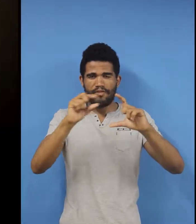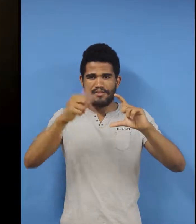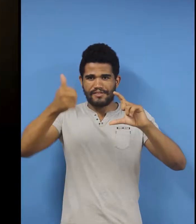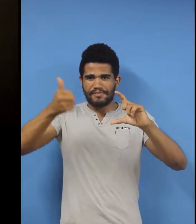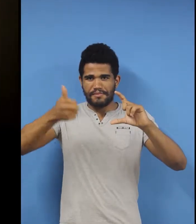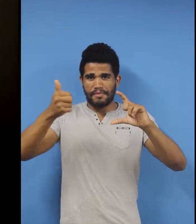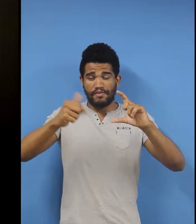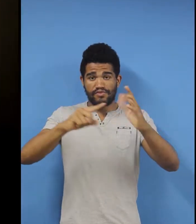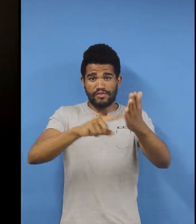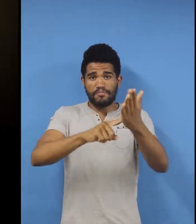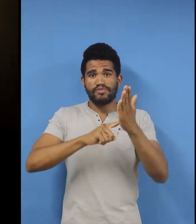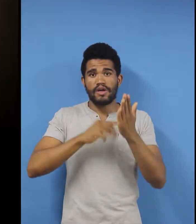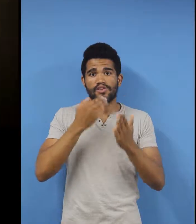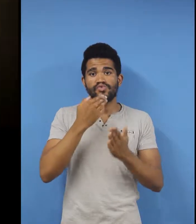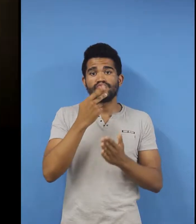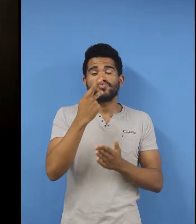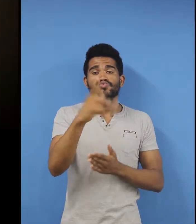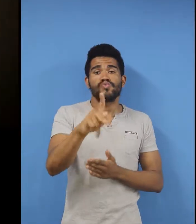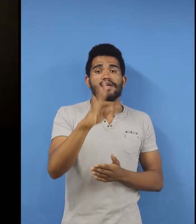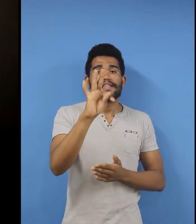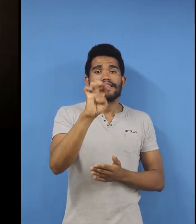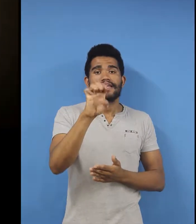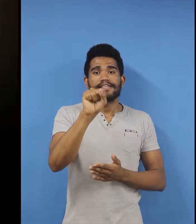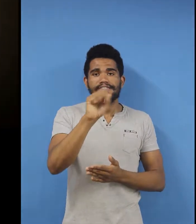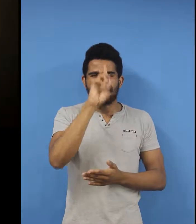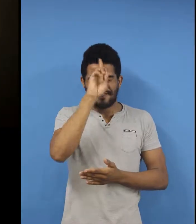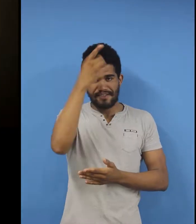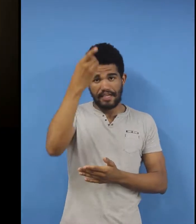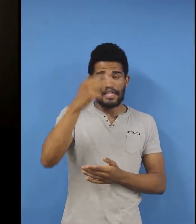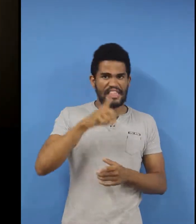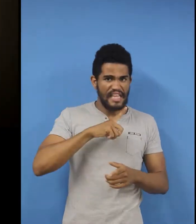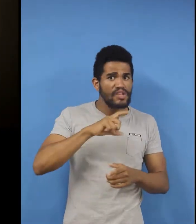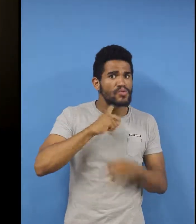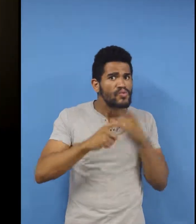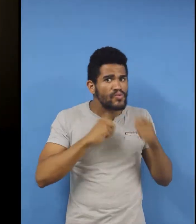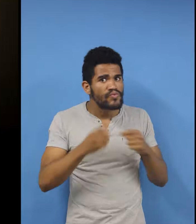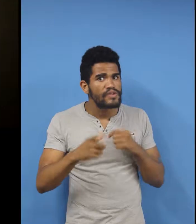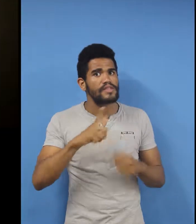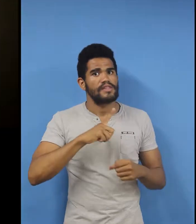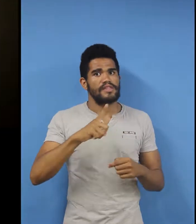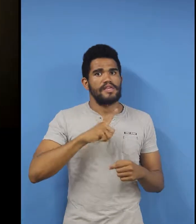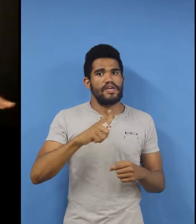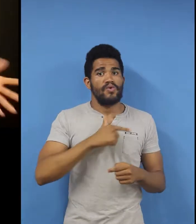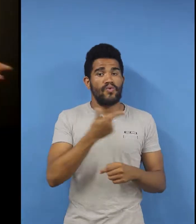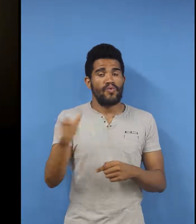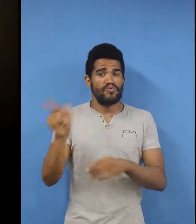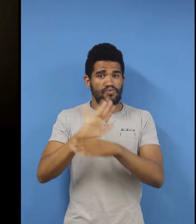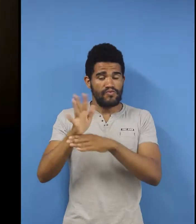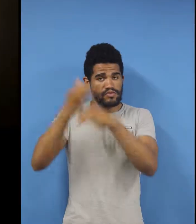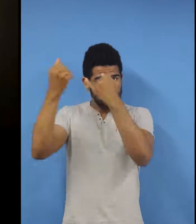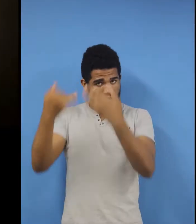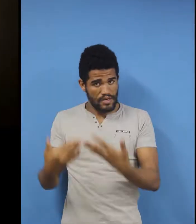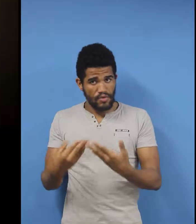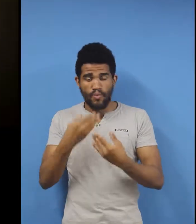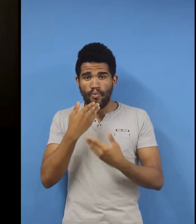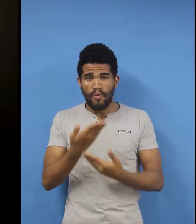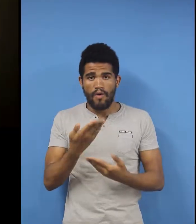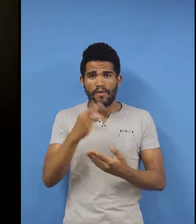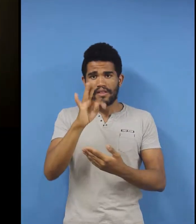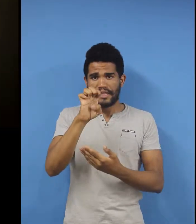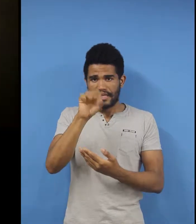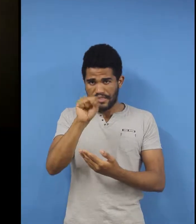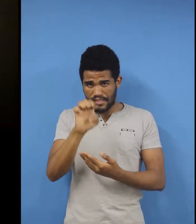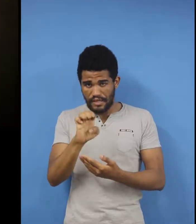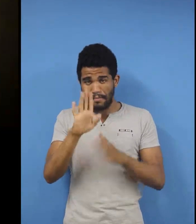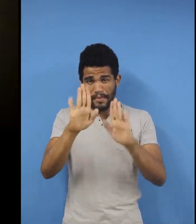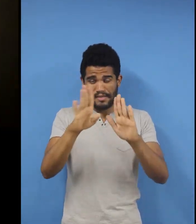ruim. Você tem que mostrar o que para mim? A sua tese. Quem tem dúvidas sobre tese, vou deixar o link do vídeo aqui embaixo, eu explico muito bem qual é a função da tese.